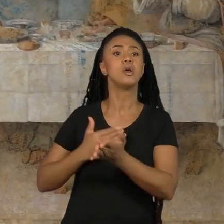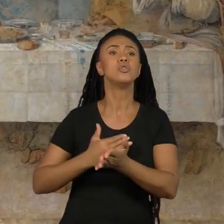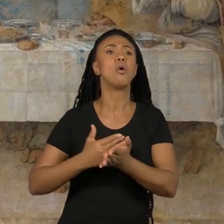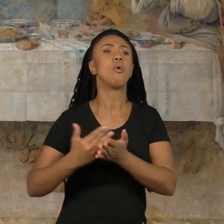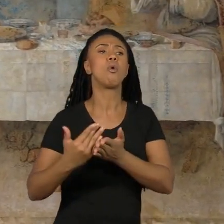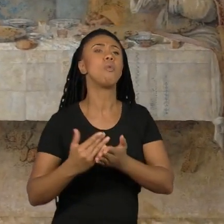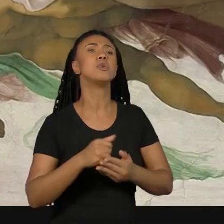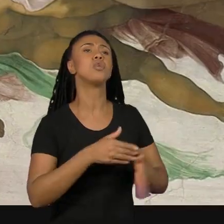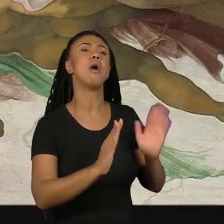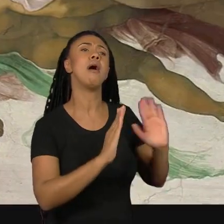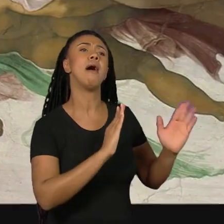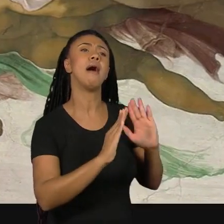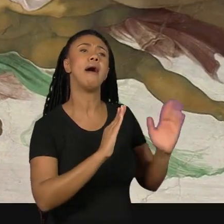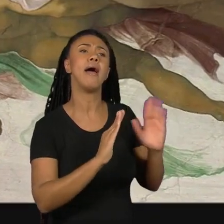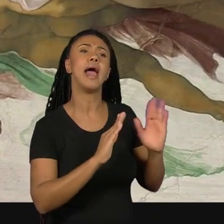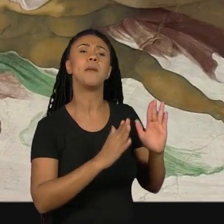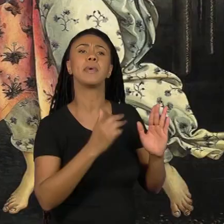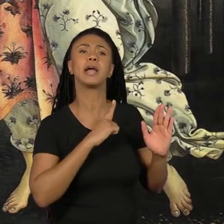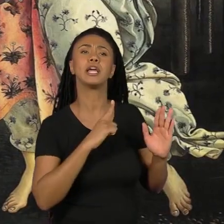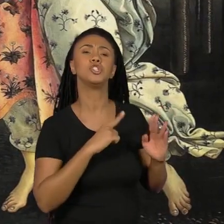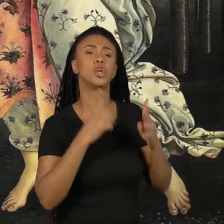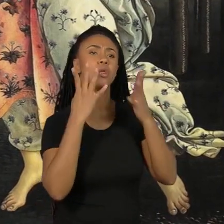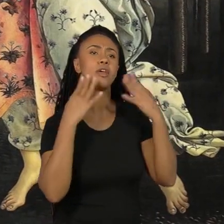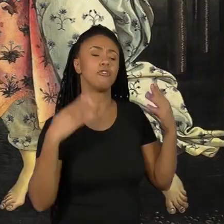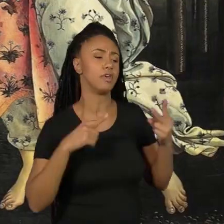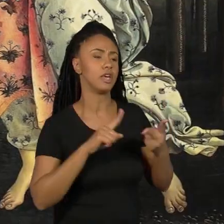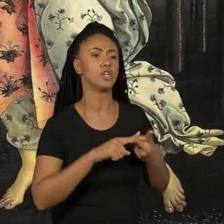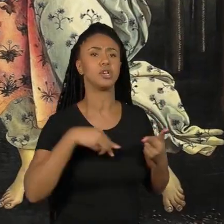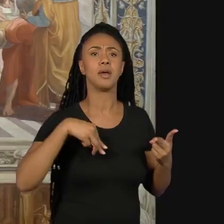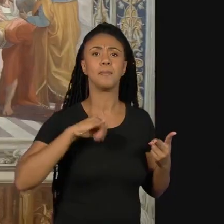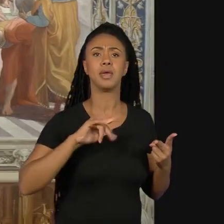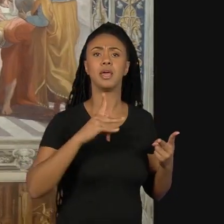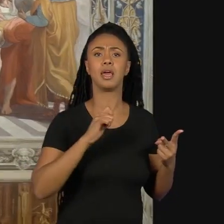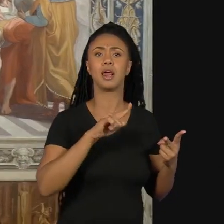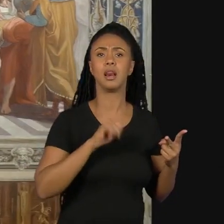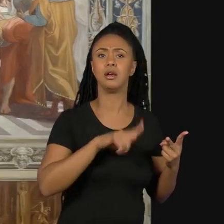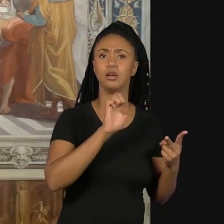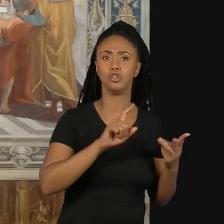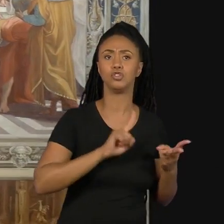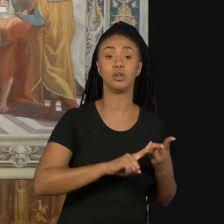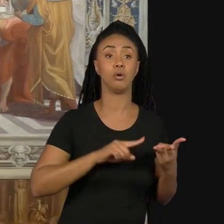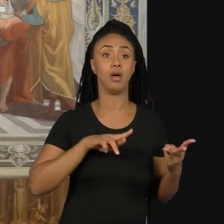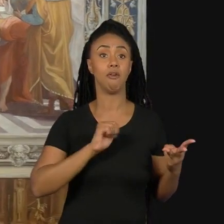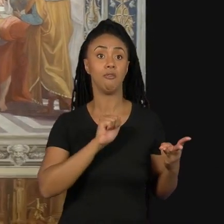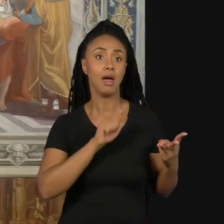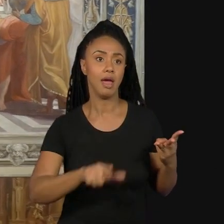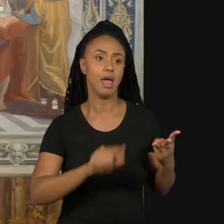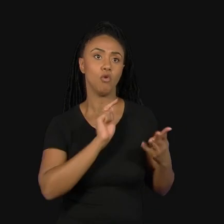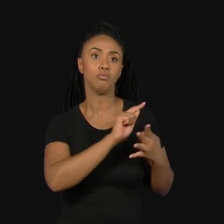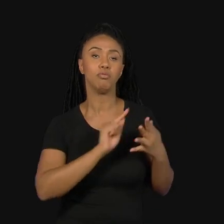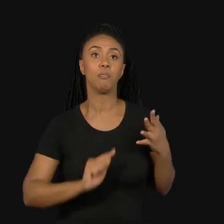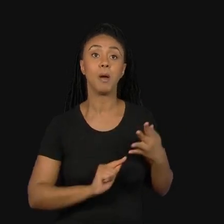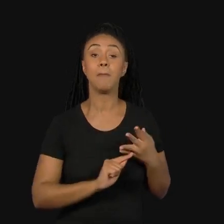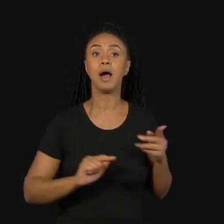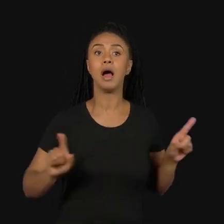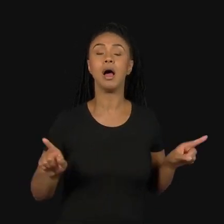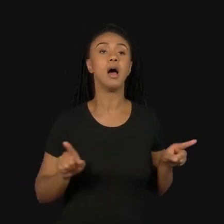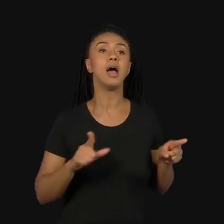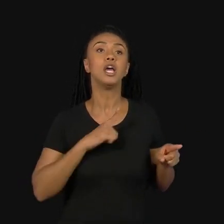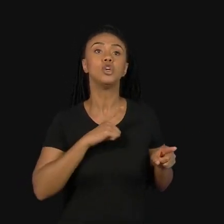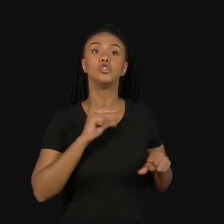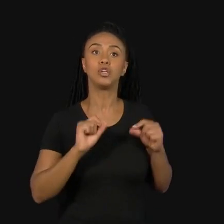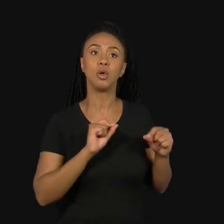Da Vinci, Michelangelo, Botticelli e Rafael aplicavam sua agradável harmonia em